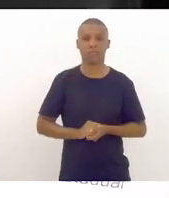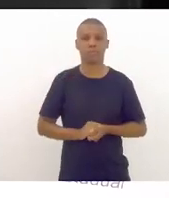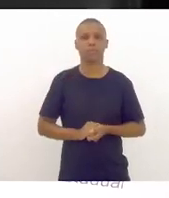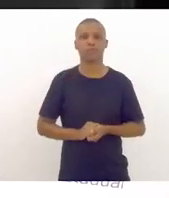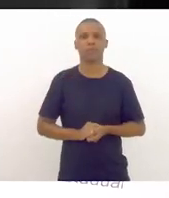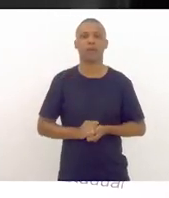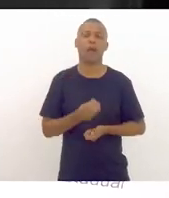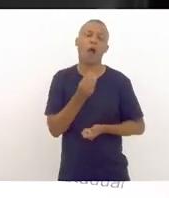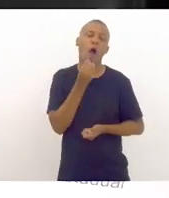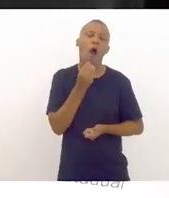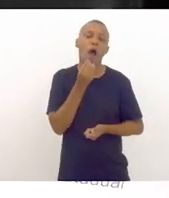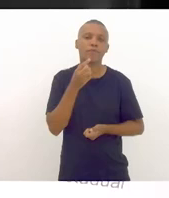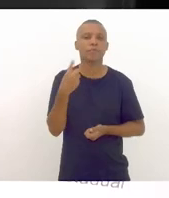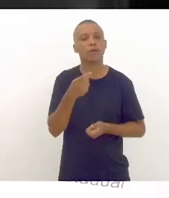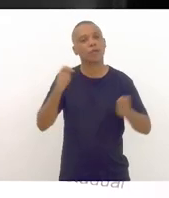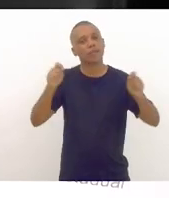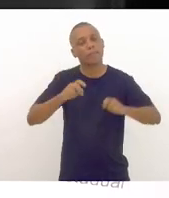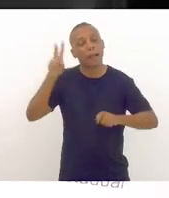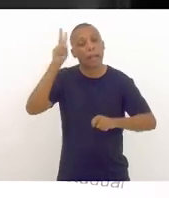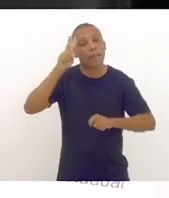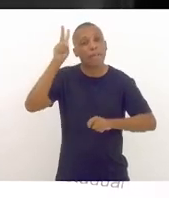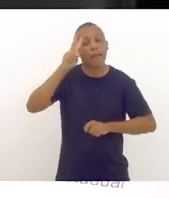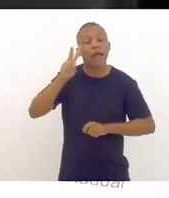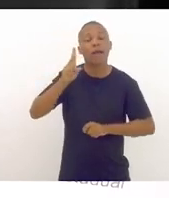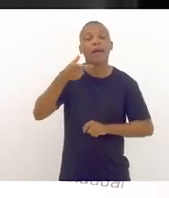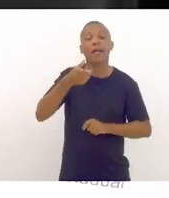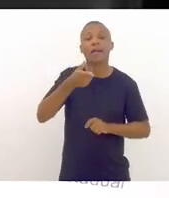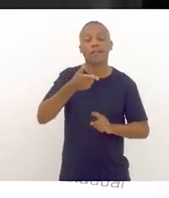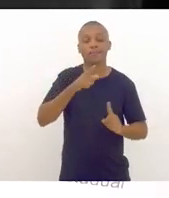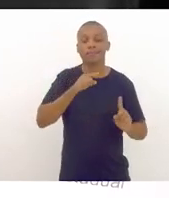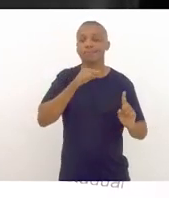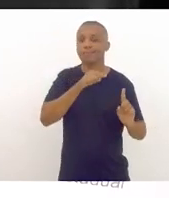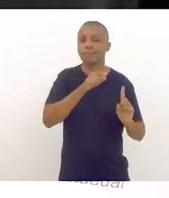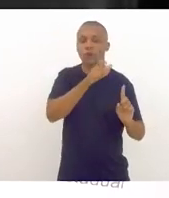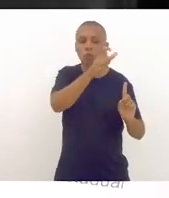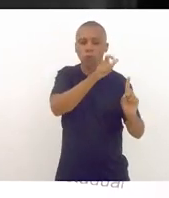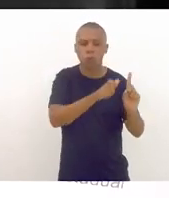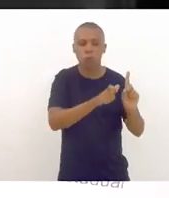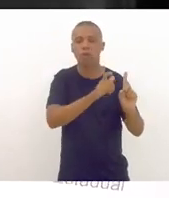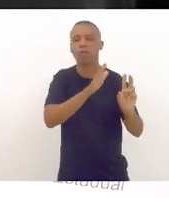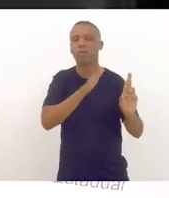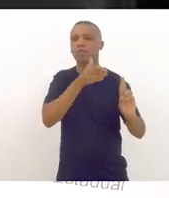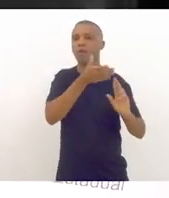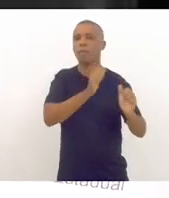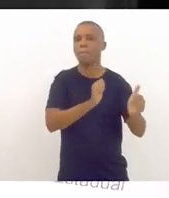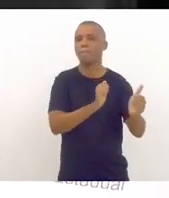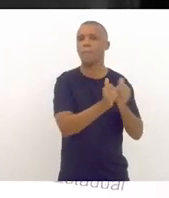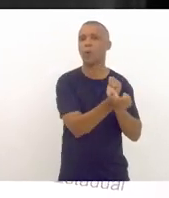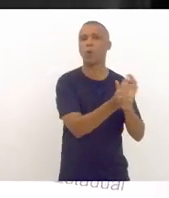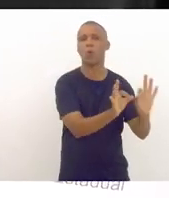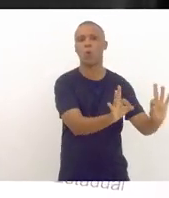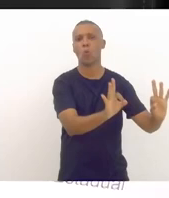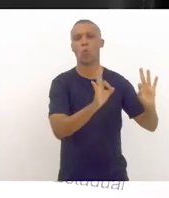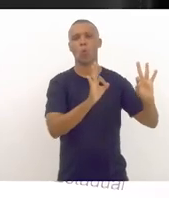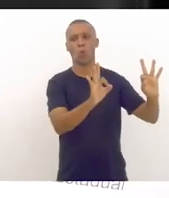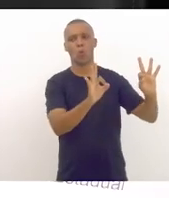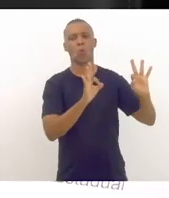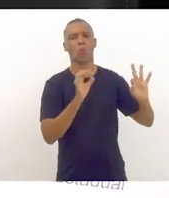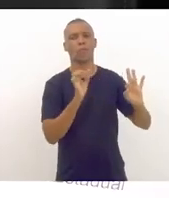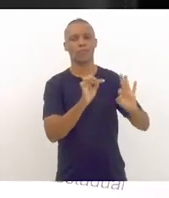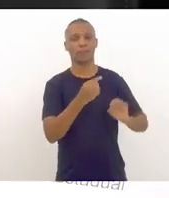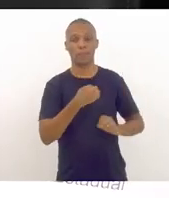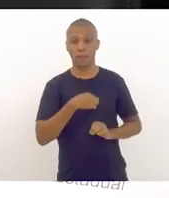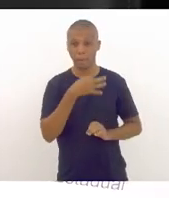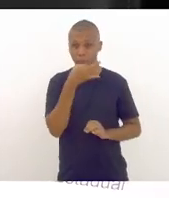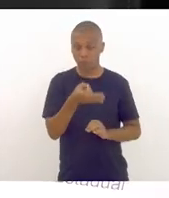é óbvio que a gente pode lembrar aqui do Romário como o grande jogador de futebol que foi, para mim, um dos